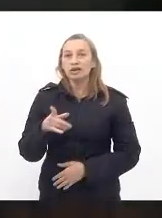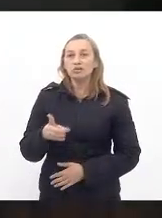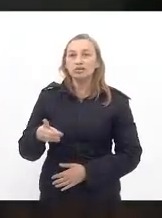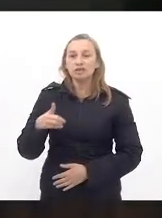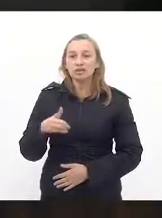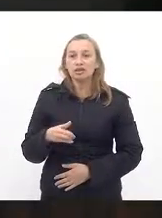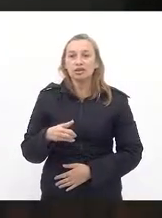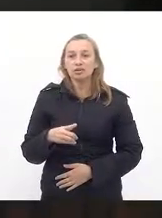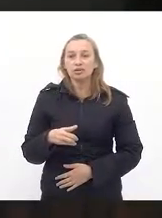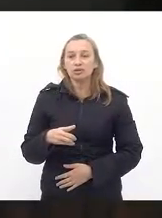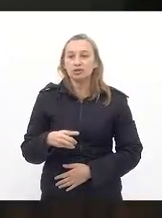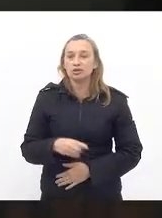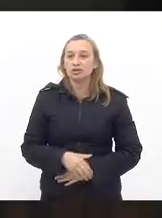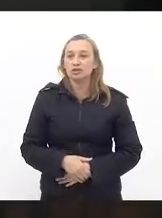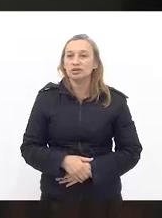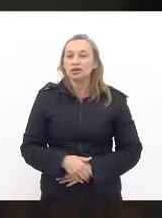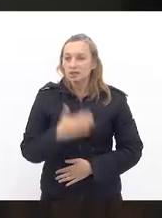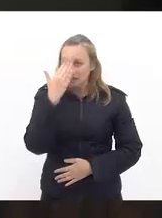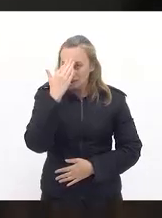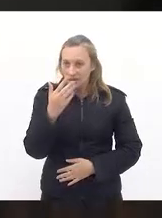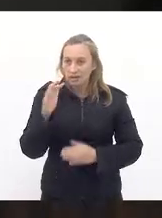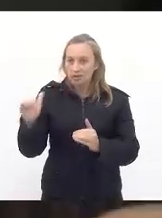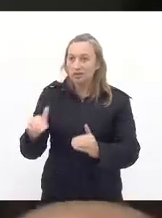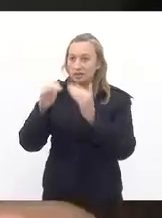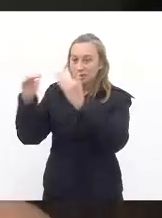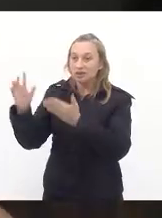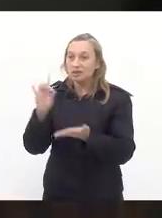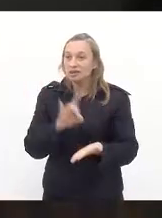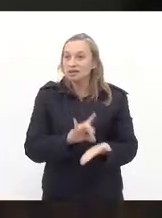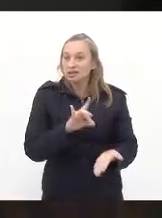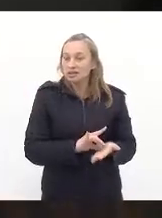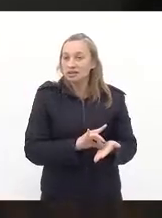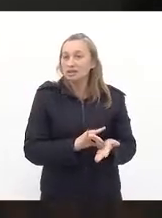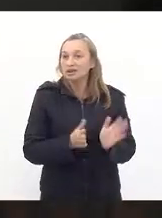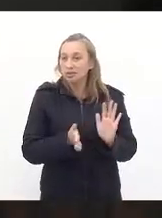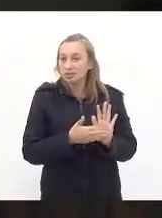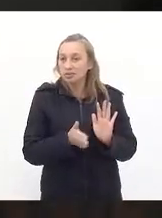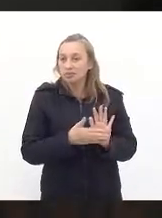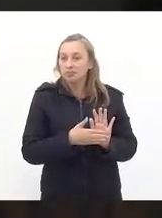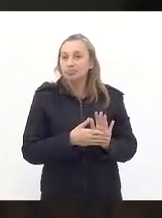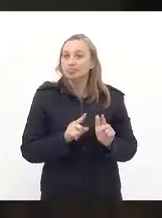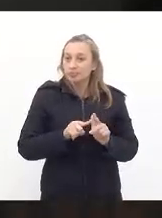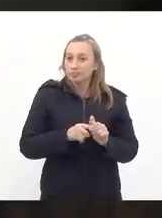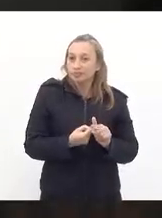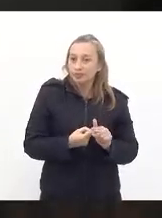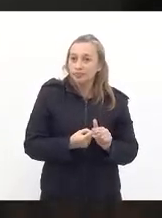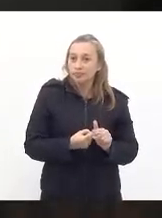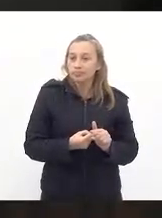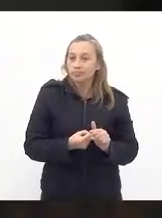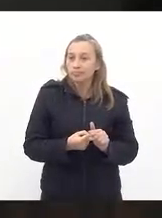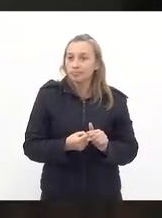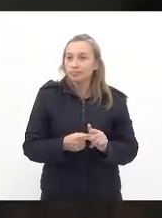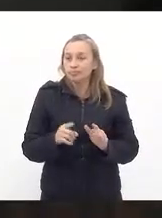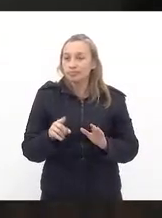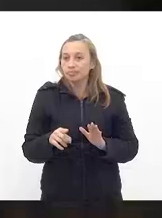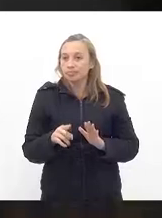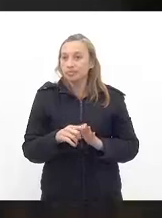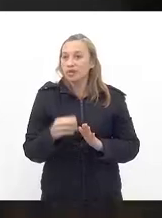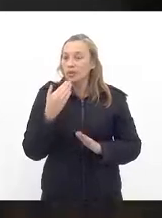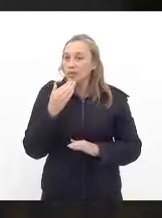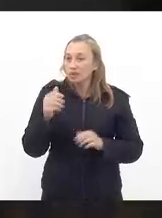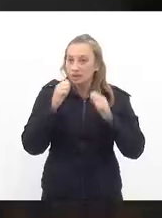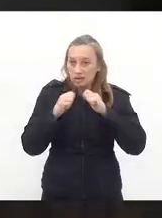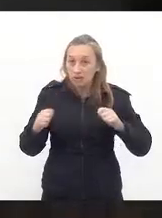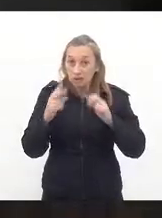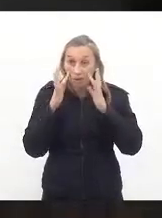agradeço a vossa excelência porque na verdade eu vou provocar essa correção do Regimento Interno já peço a